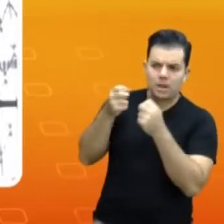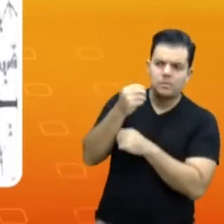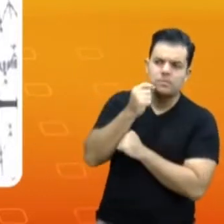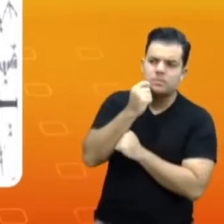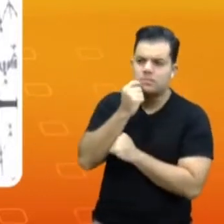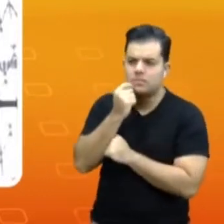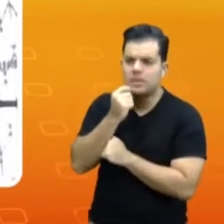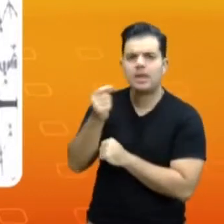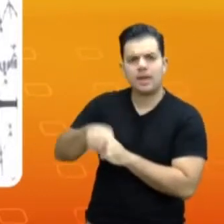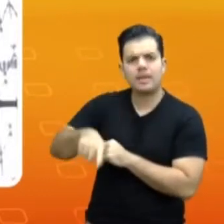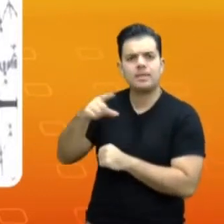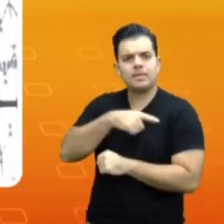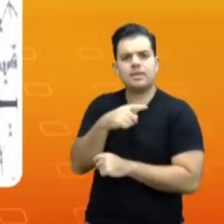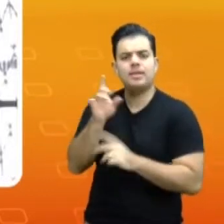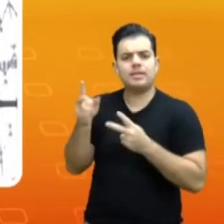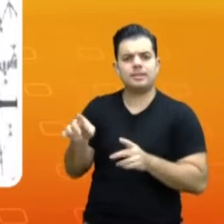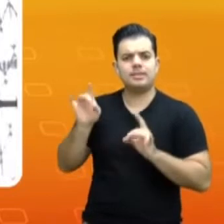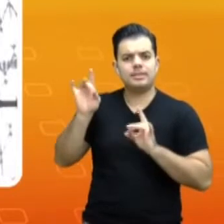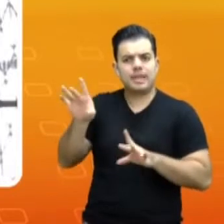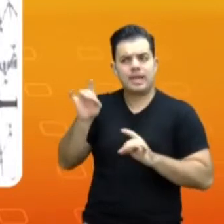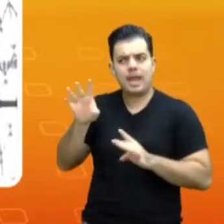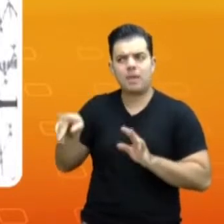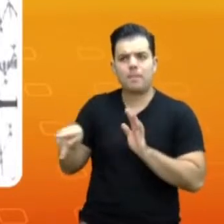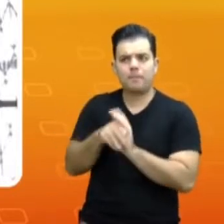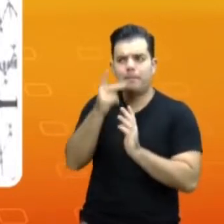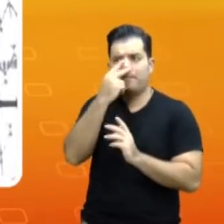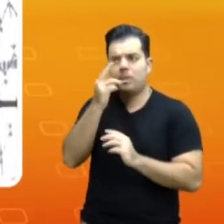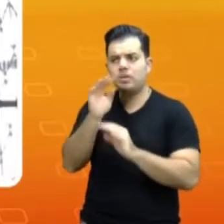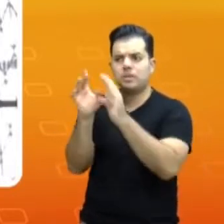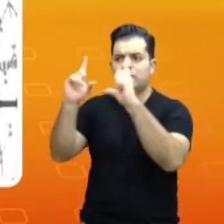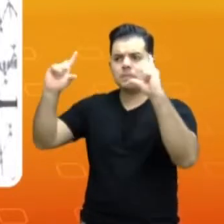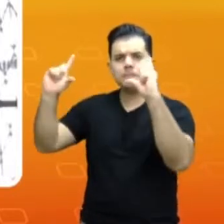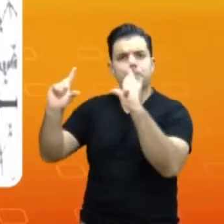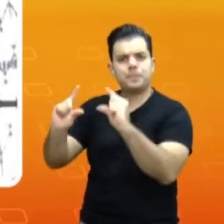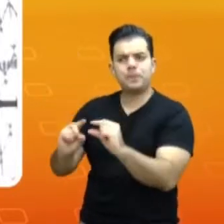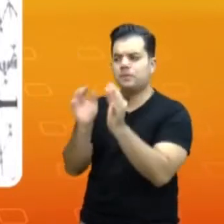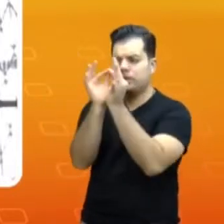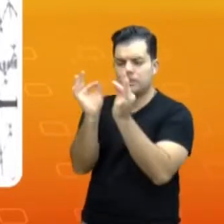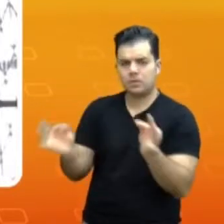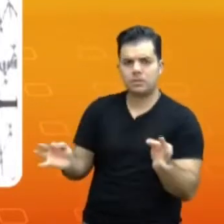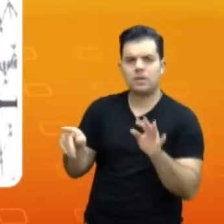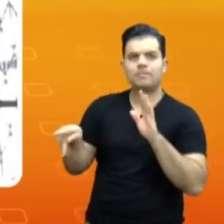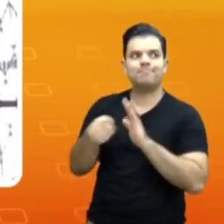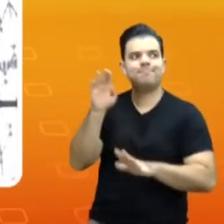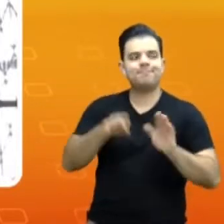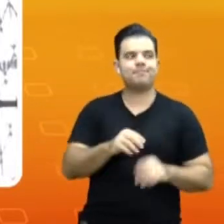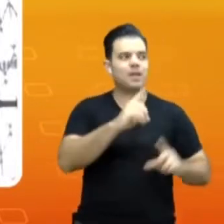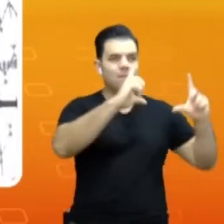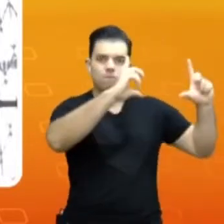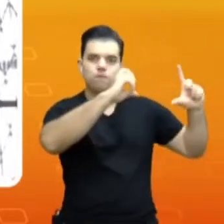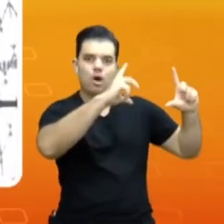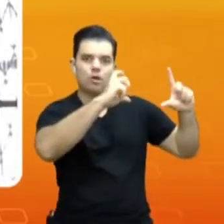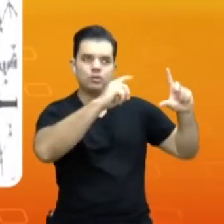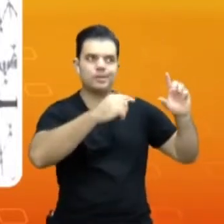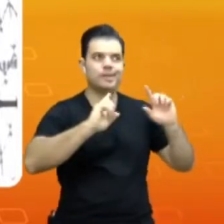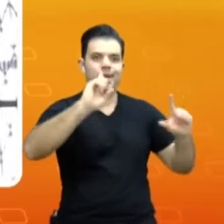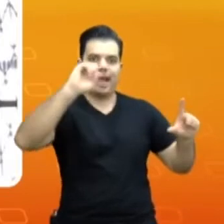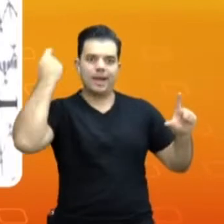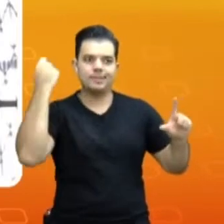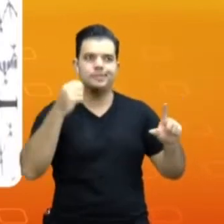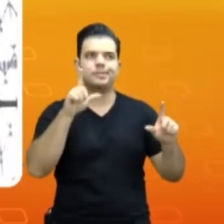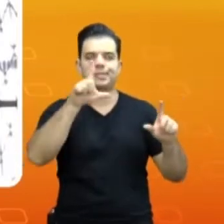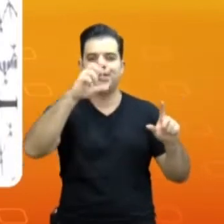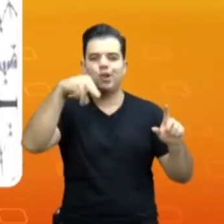realmente, tecnicamente, muito menos coisa dessa vez, né? Você pega uma foto de um jornalista nas Olimpíadas de